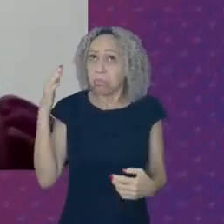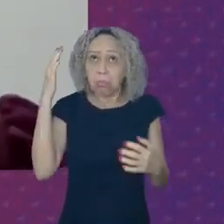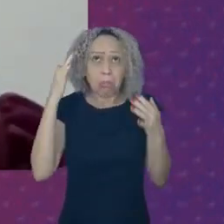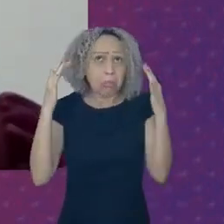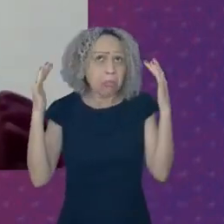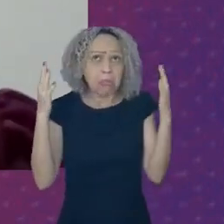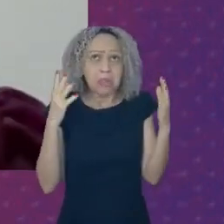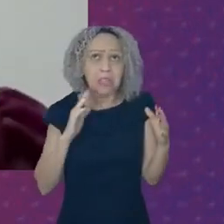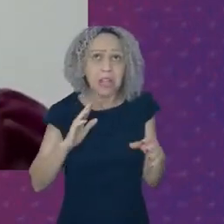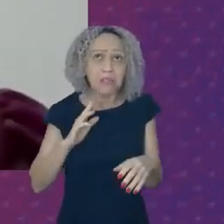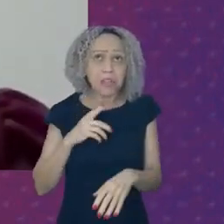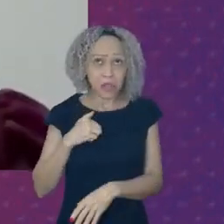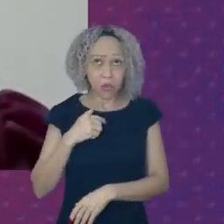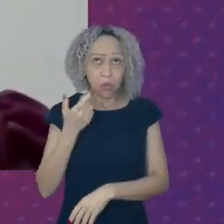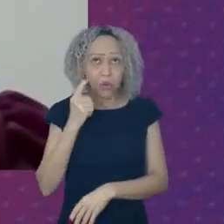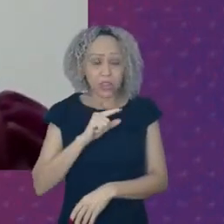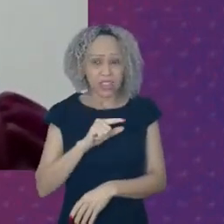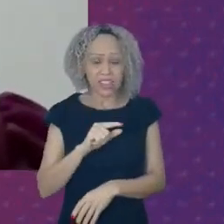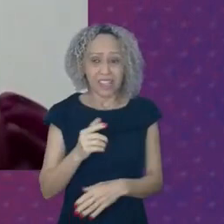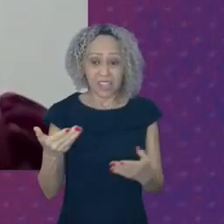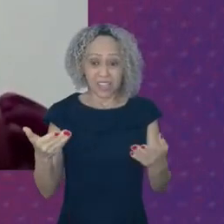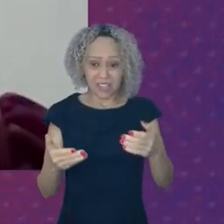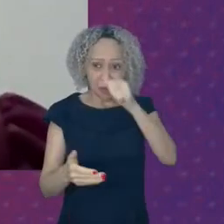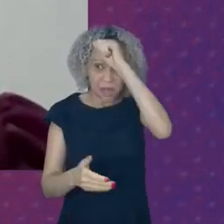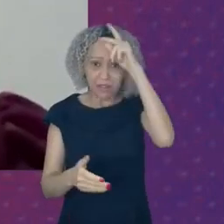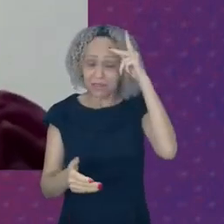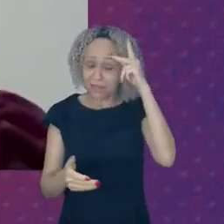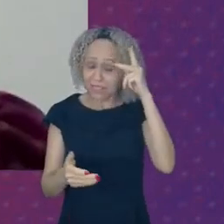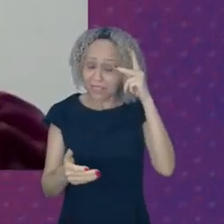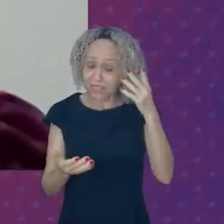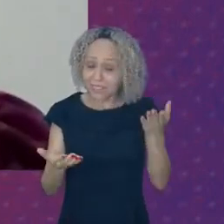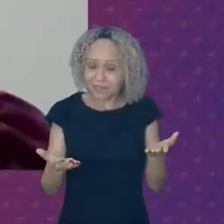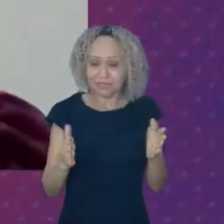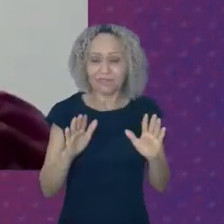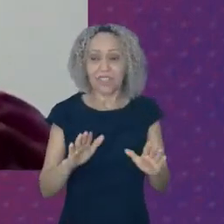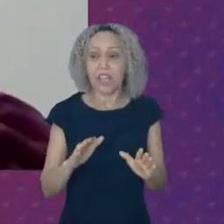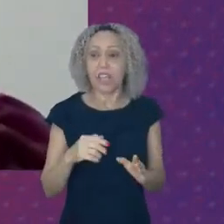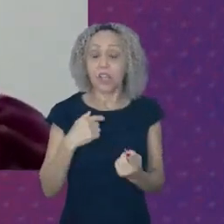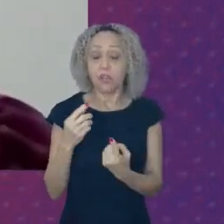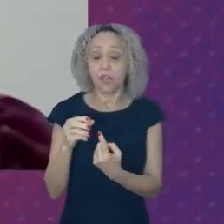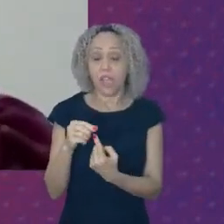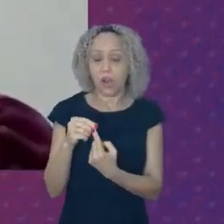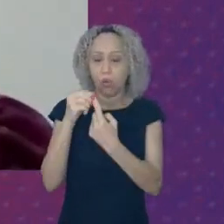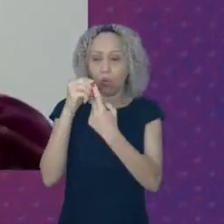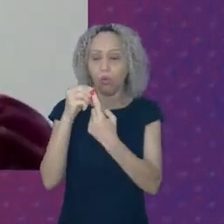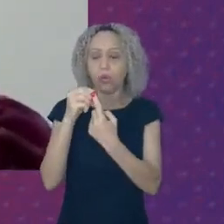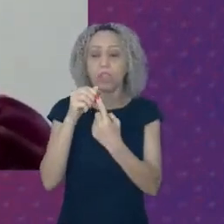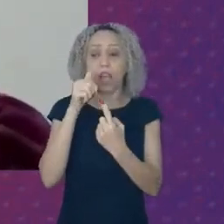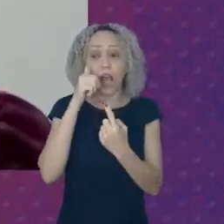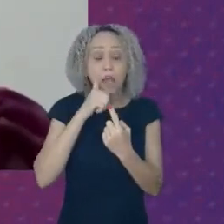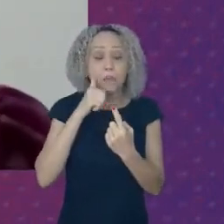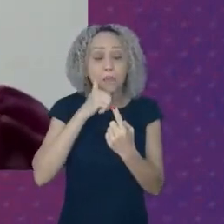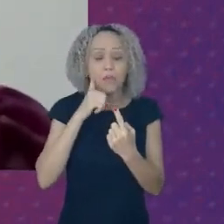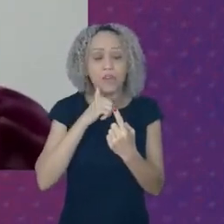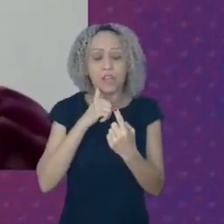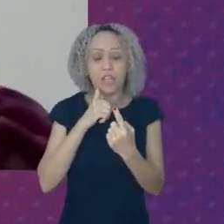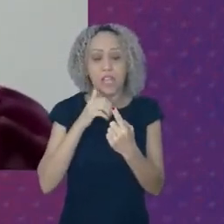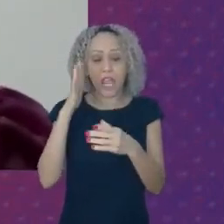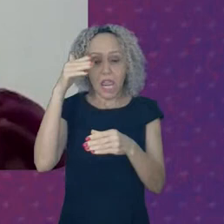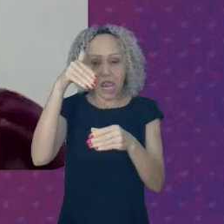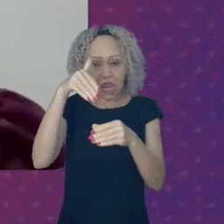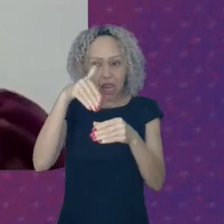última eleição a única mulher eleita pelo Partido dos Trabalhadores no estado do Ceará, e